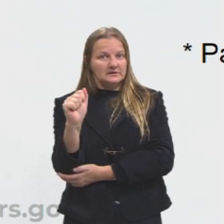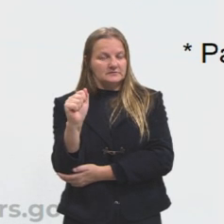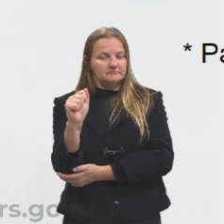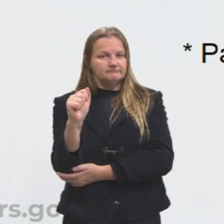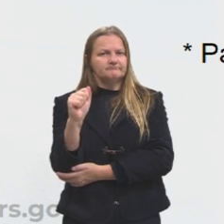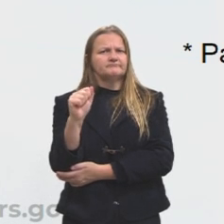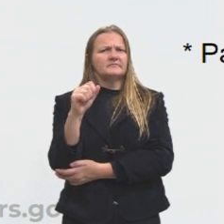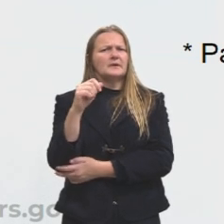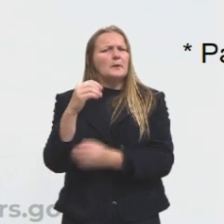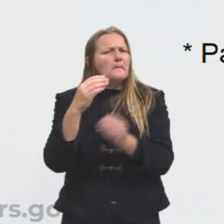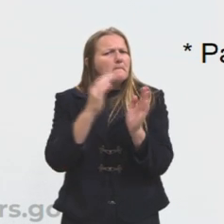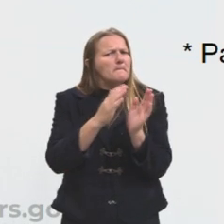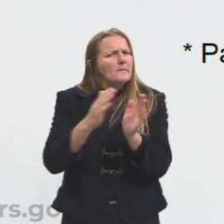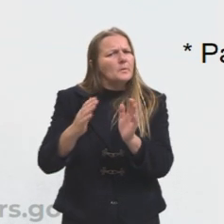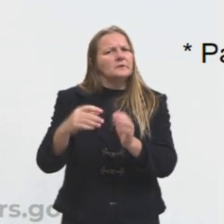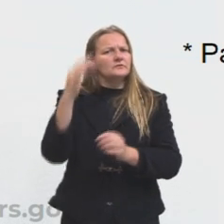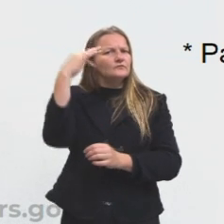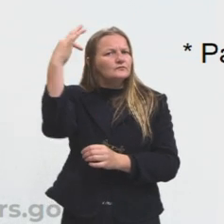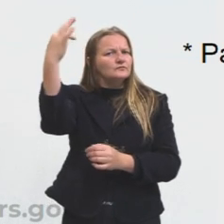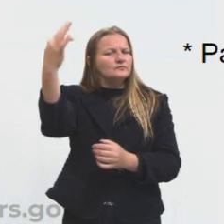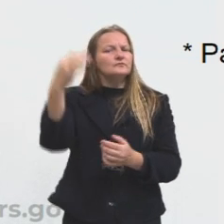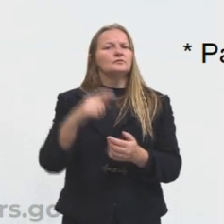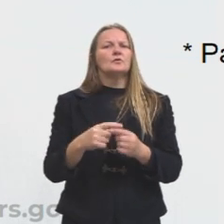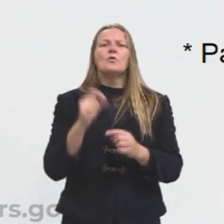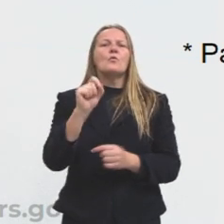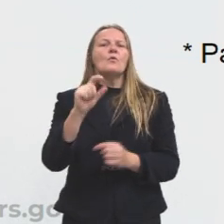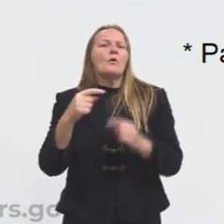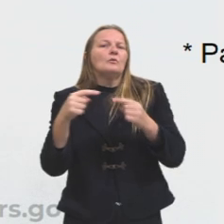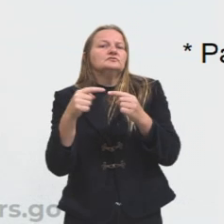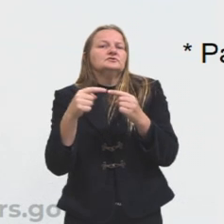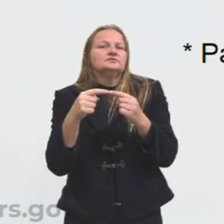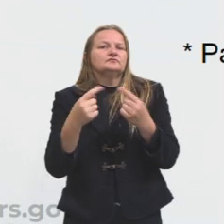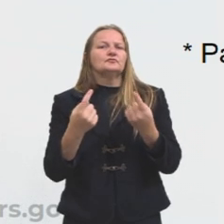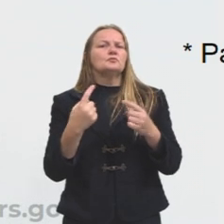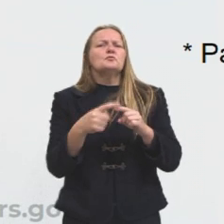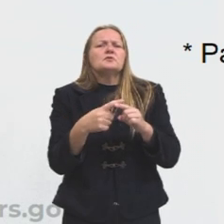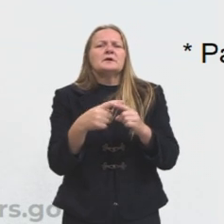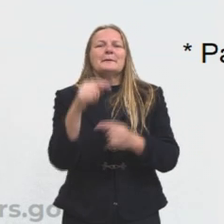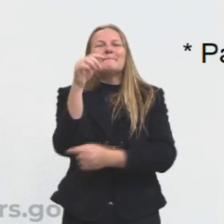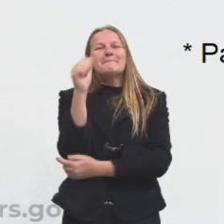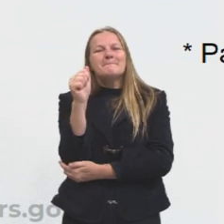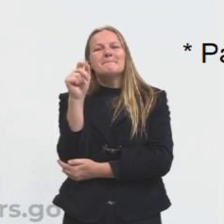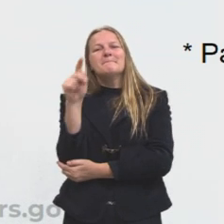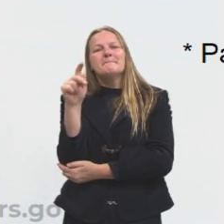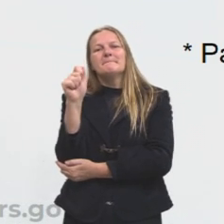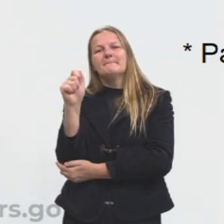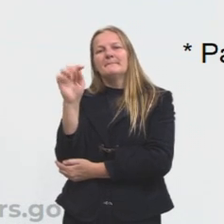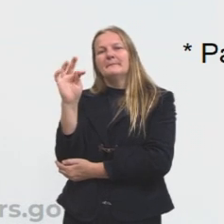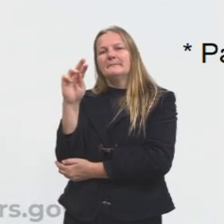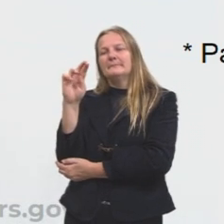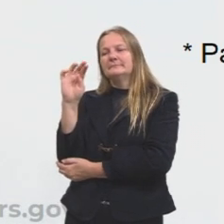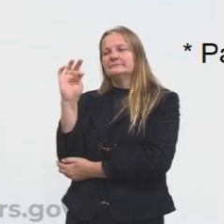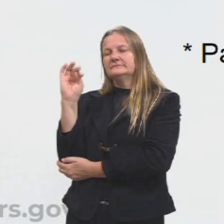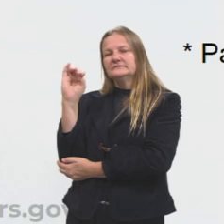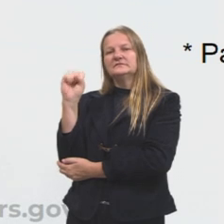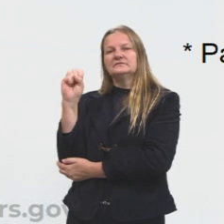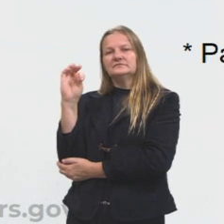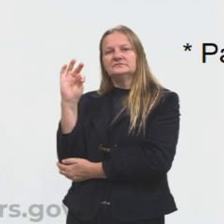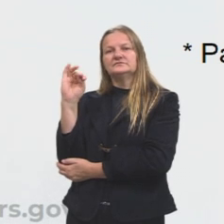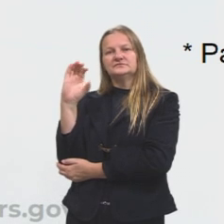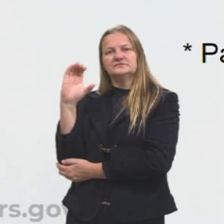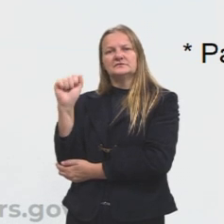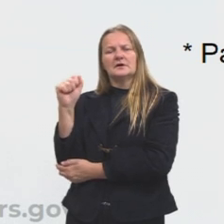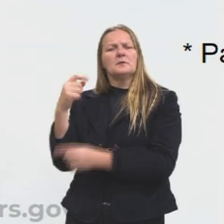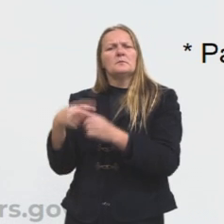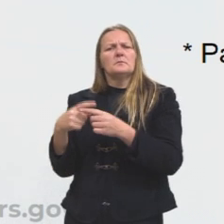é um período que qual é o objetivo da patrística né é tentar provar